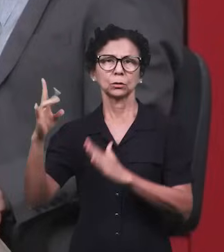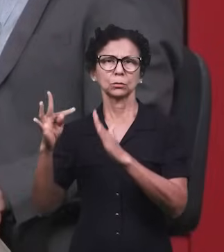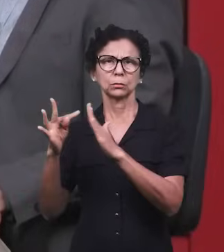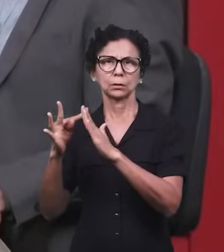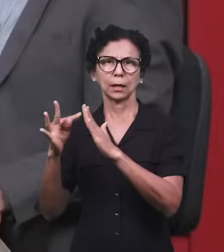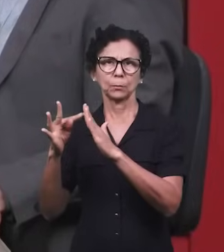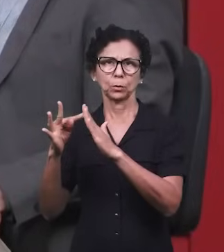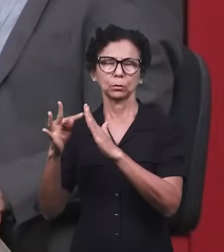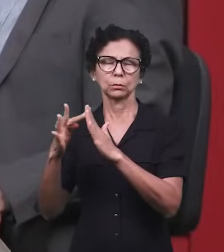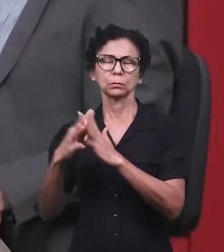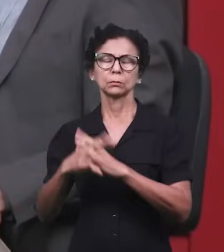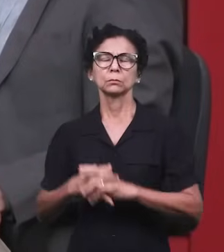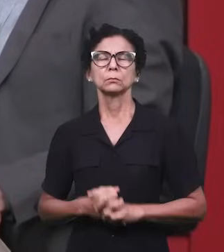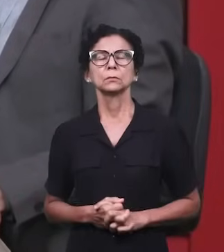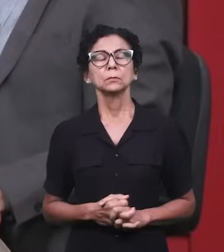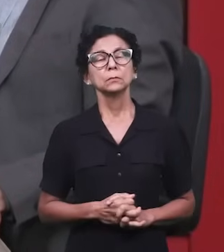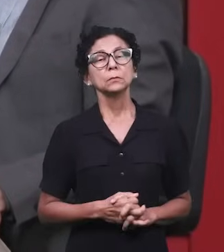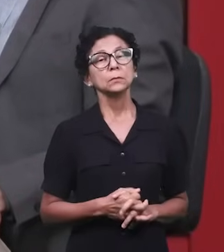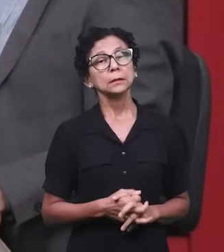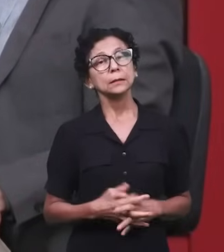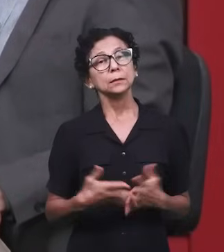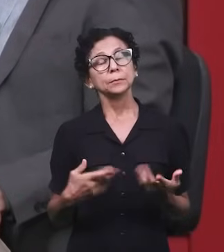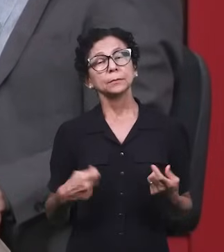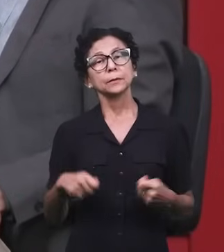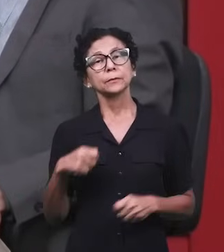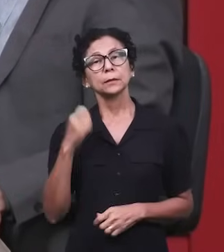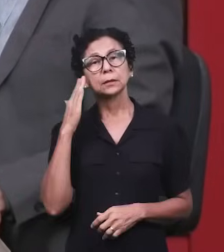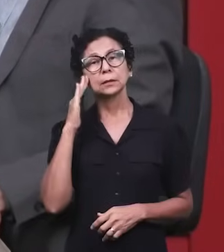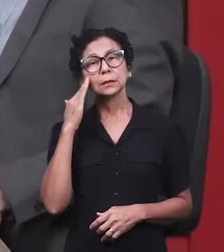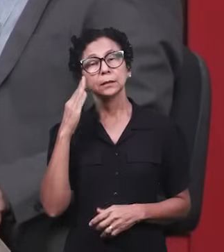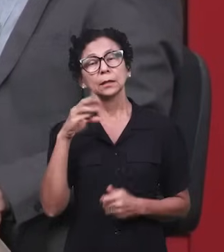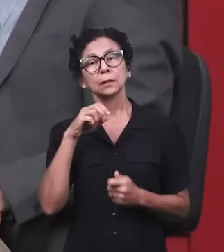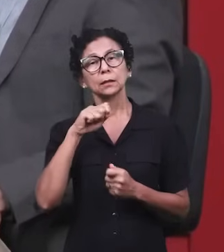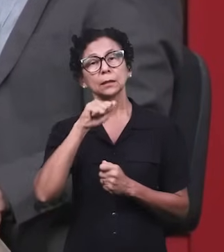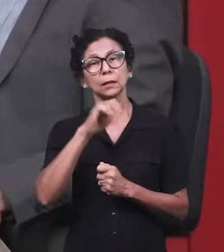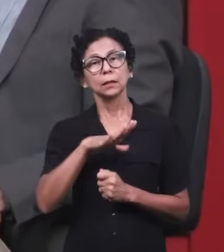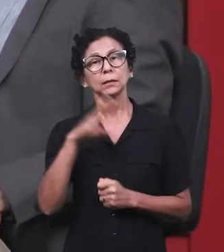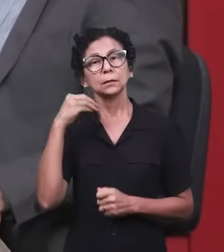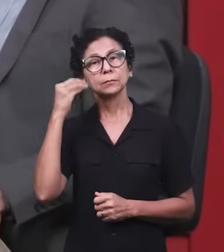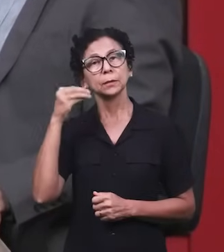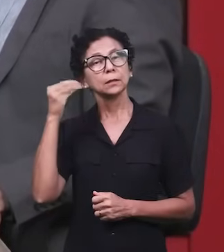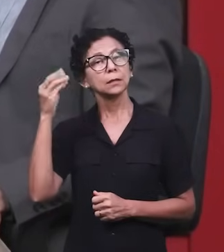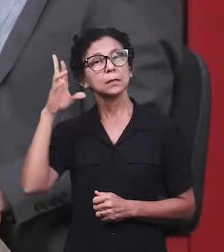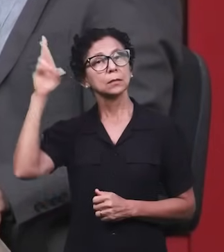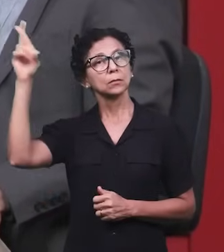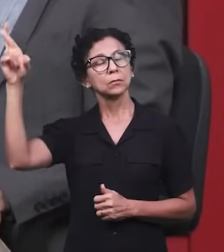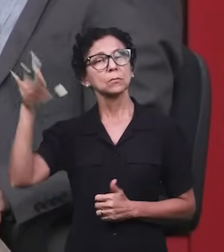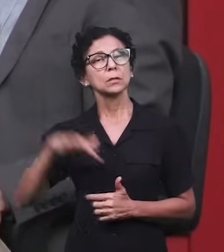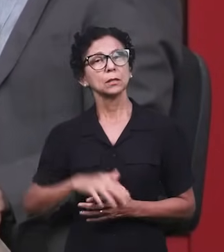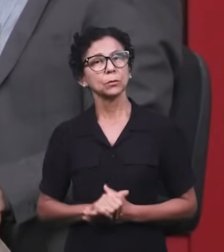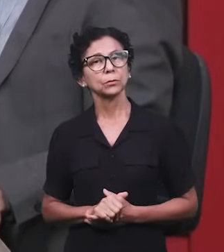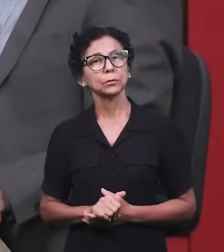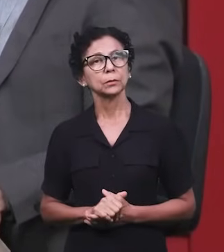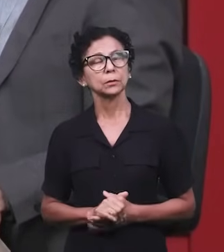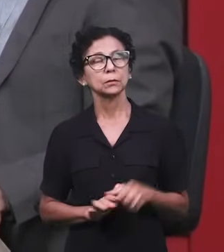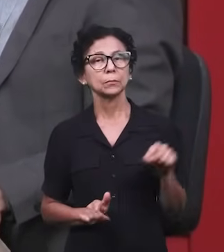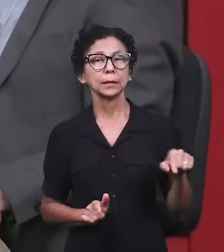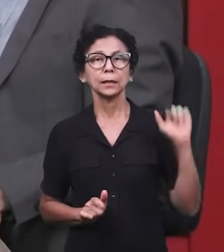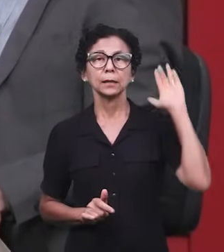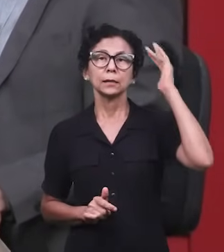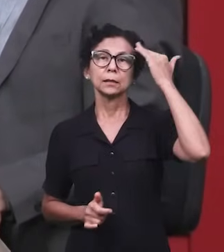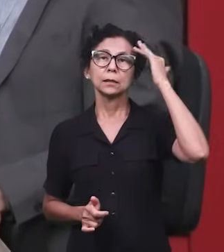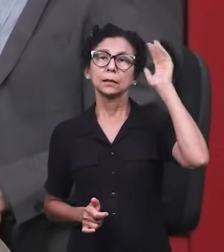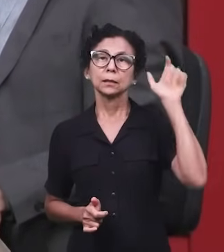que aquela senhora estava tendo uma experiência com o Senhor ali, compreender e alcançar o que estava acontecendo ali,